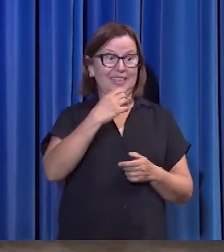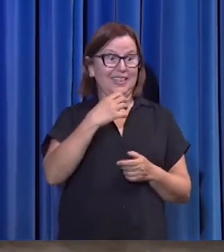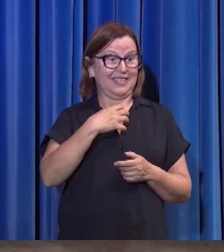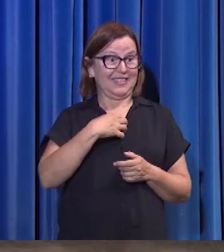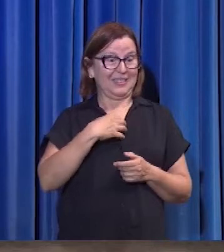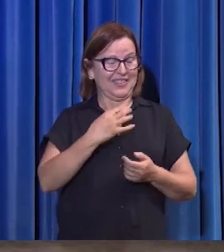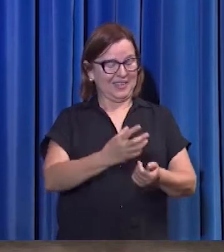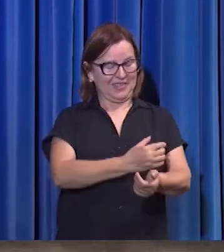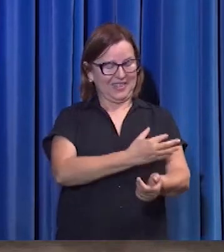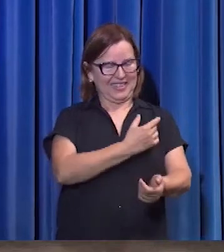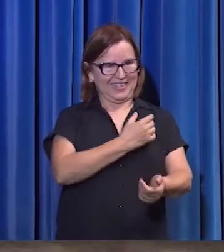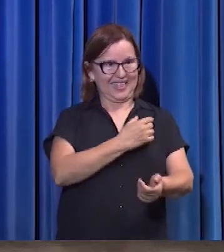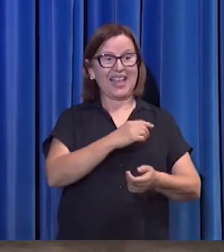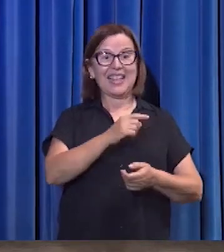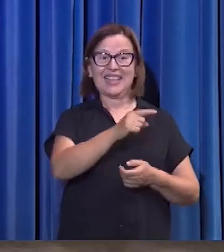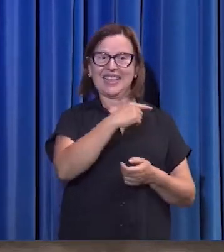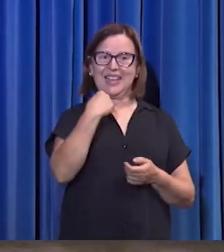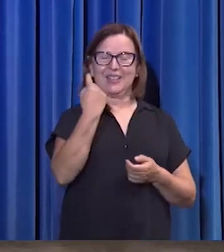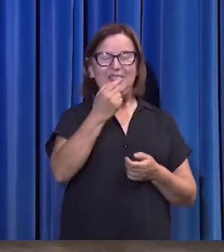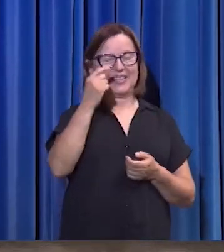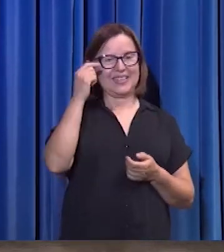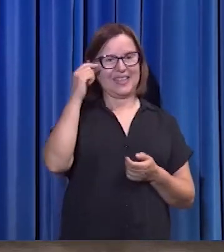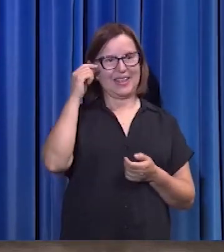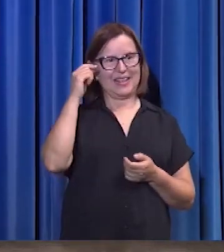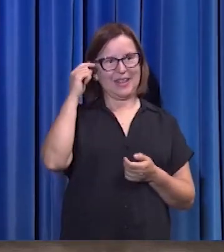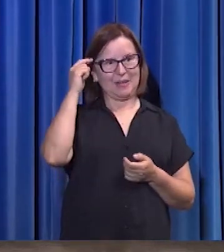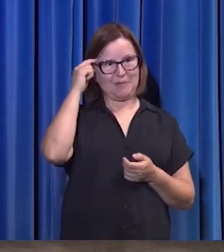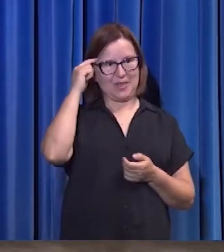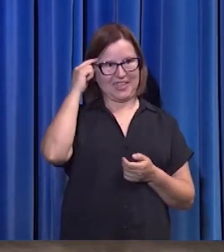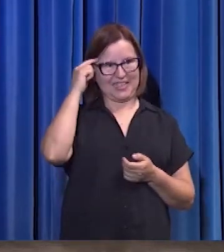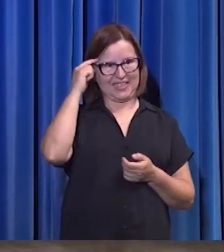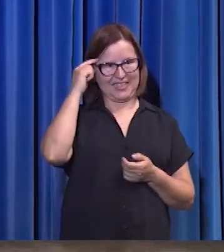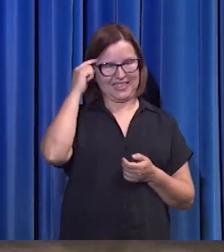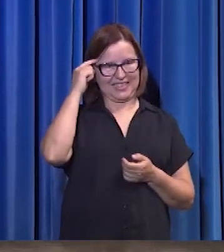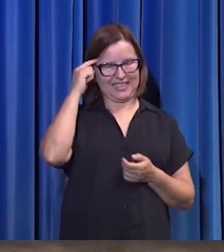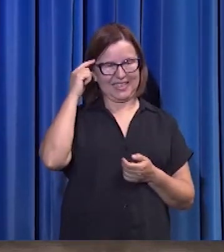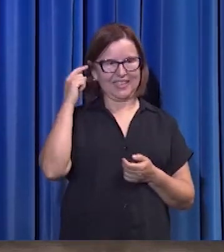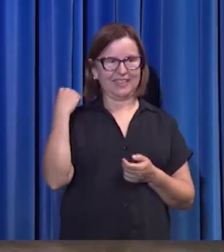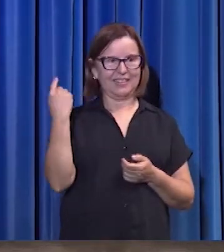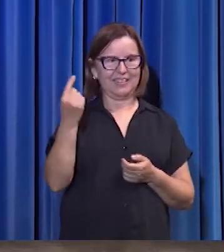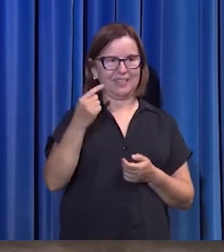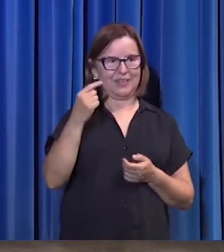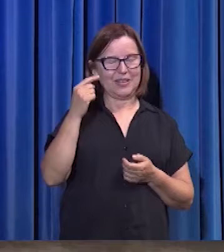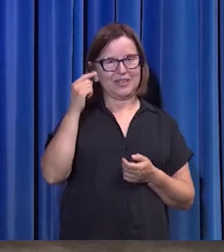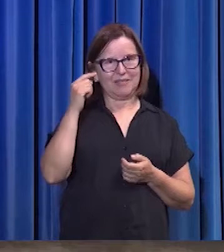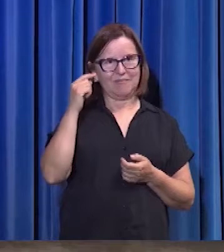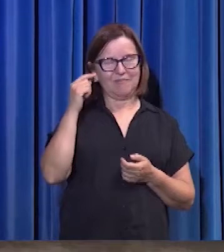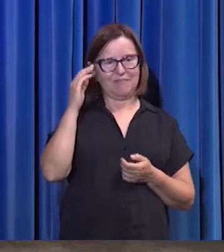a nossa mente, que é o centro do nosso pensamento, em Cristo.